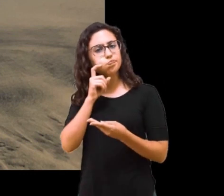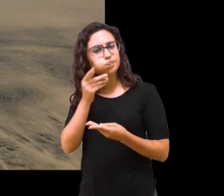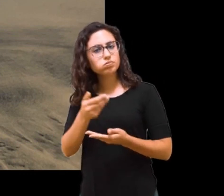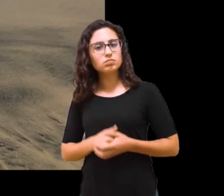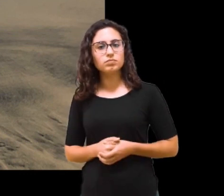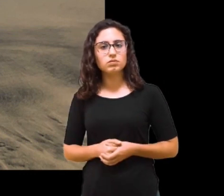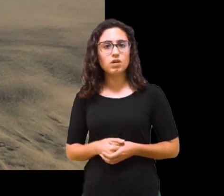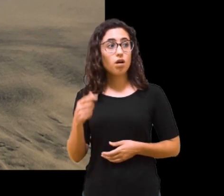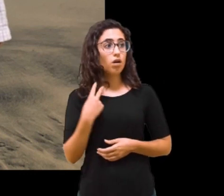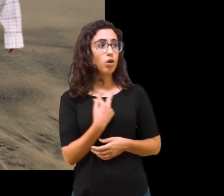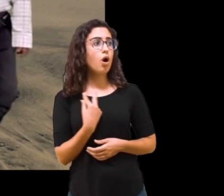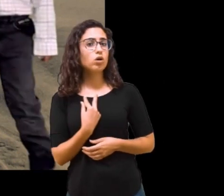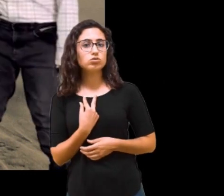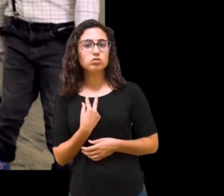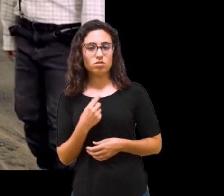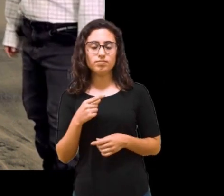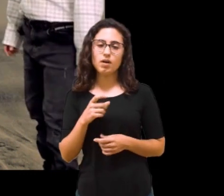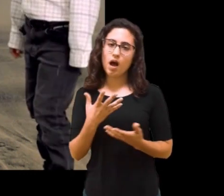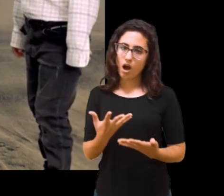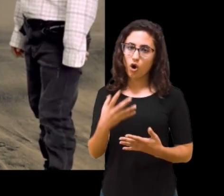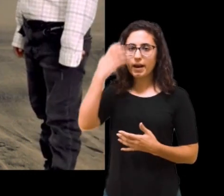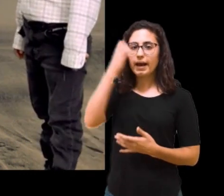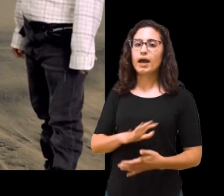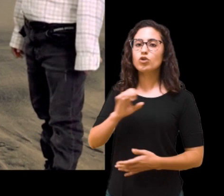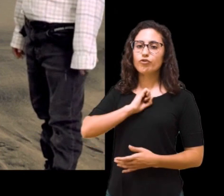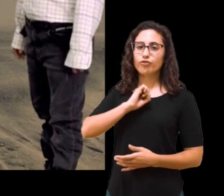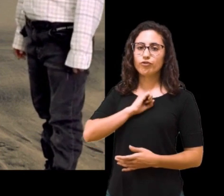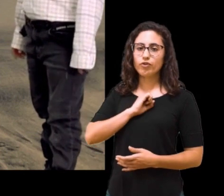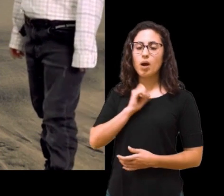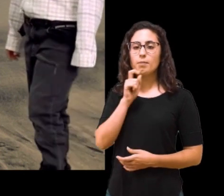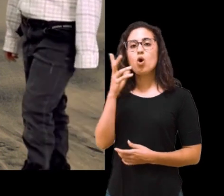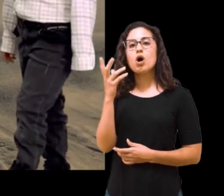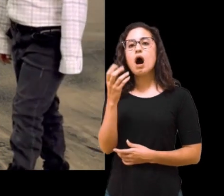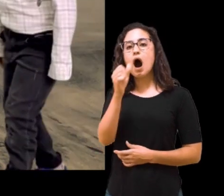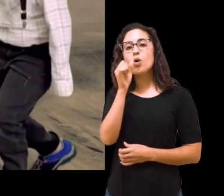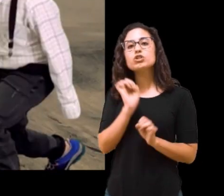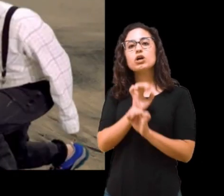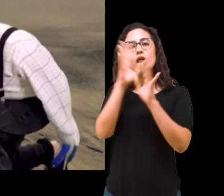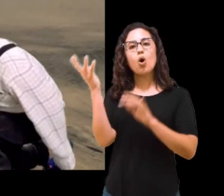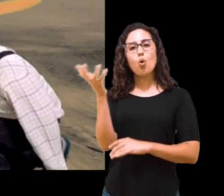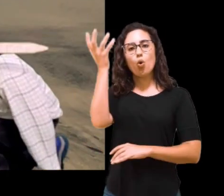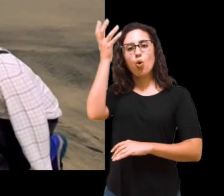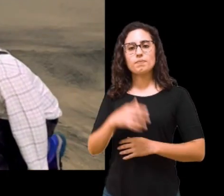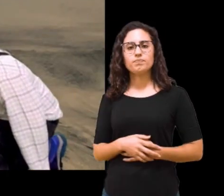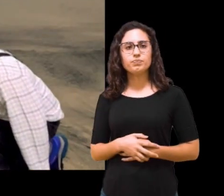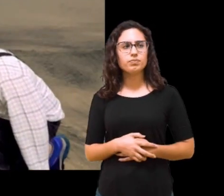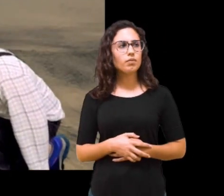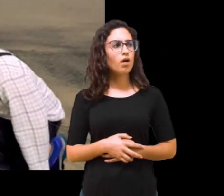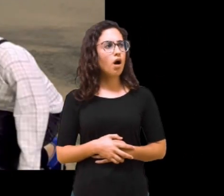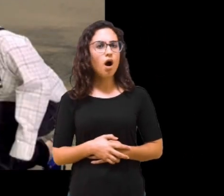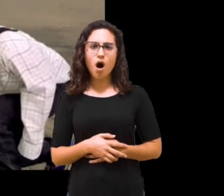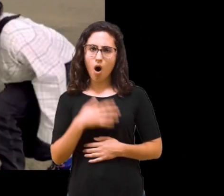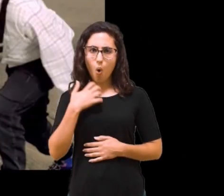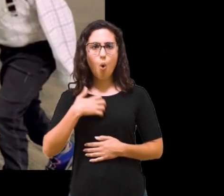no meio dos ilustres estrangeiros do que das águas claras. Oh, Majestade, que grande honra! O vosso companheiro tomará o título de Marquês